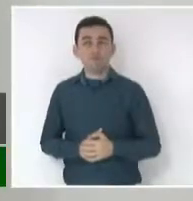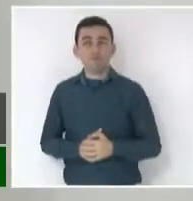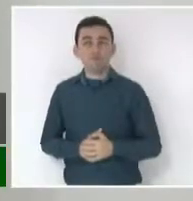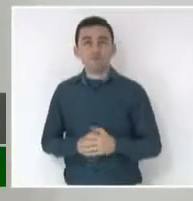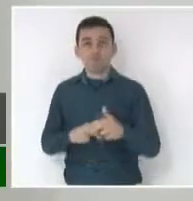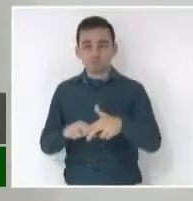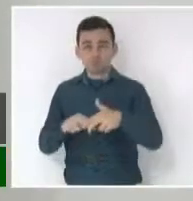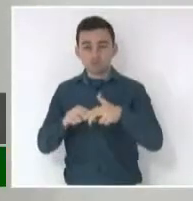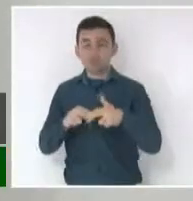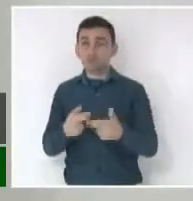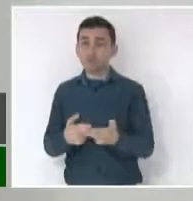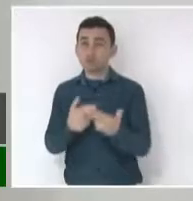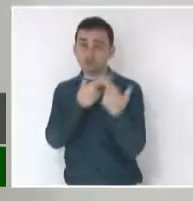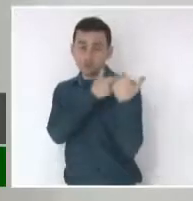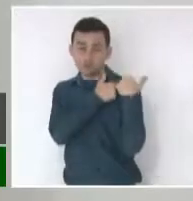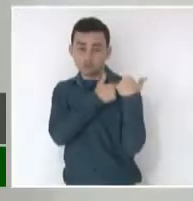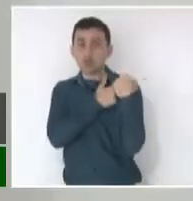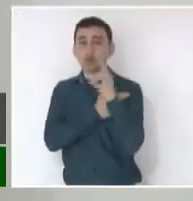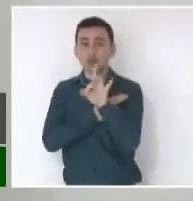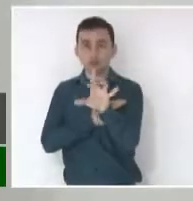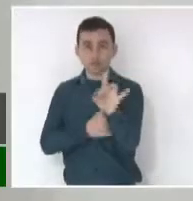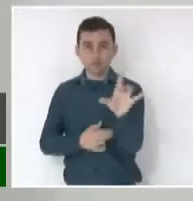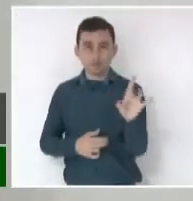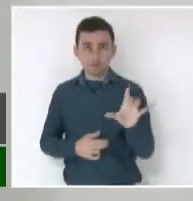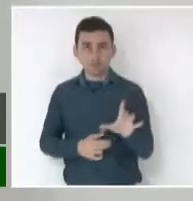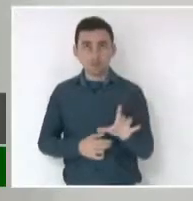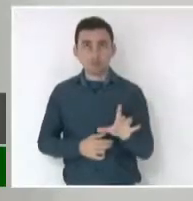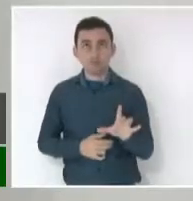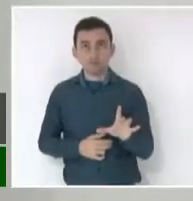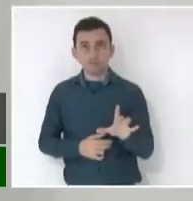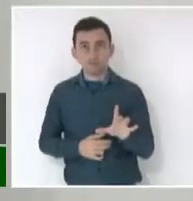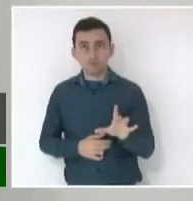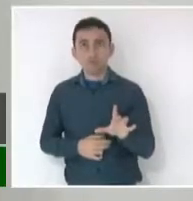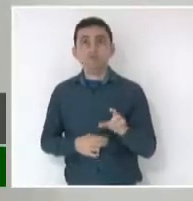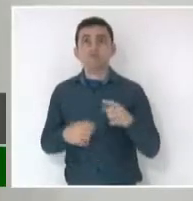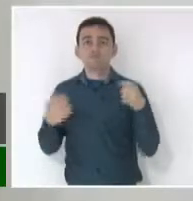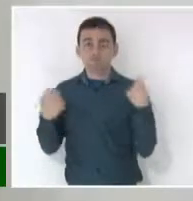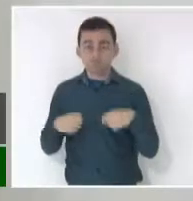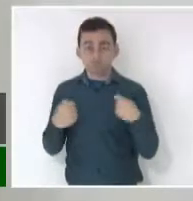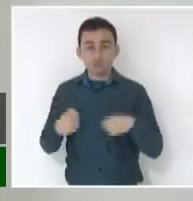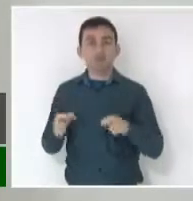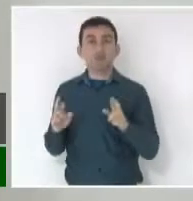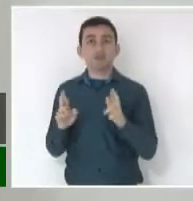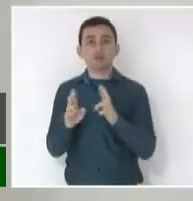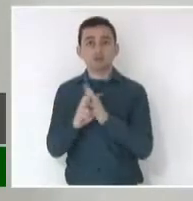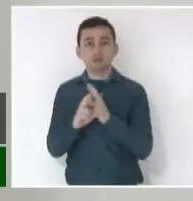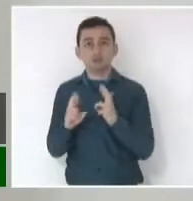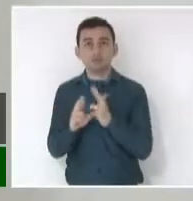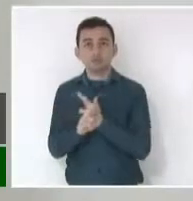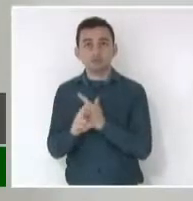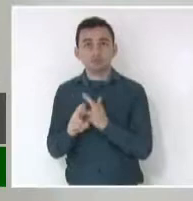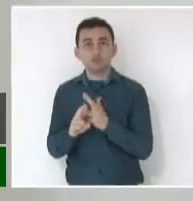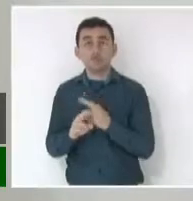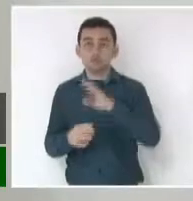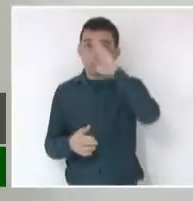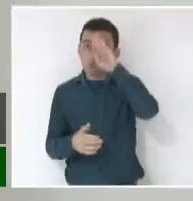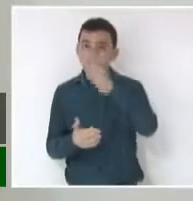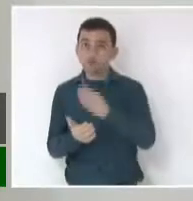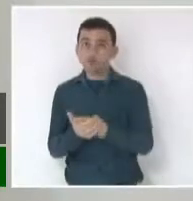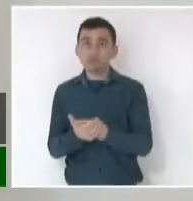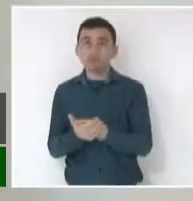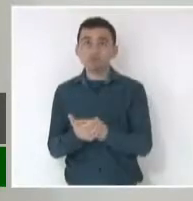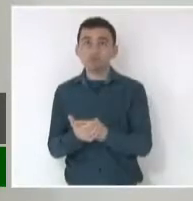é responsabilidade nossa de estabelecer uma relação de confiança,